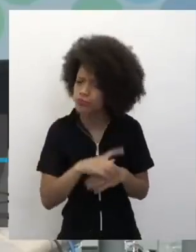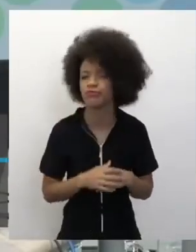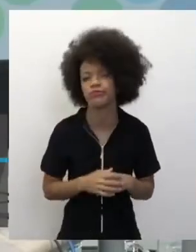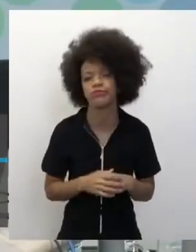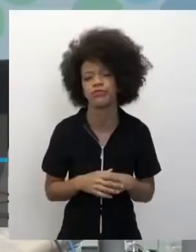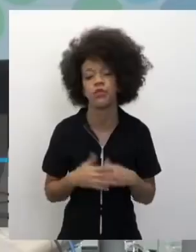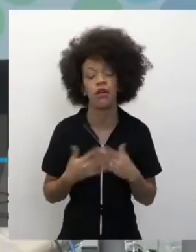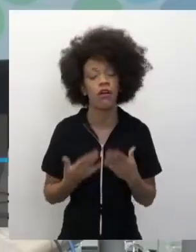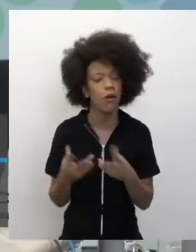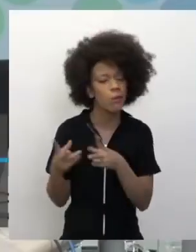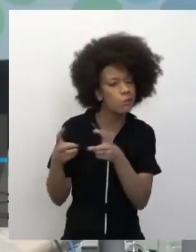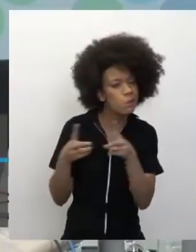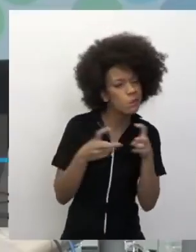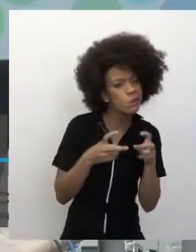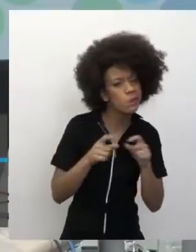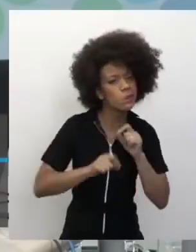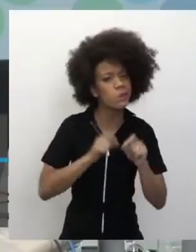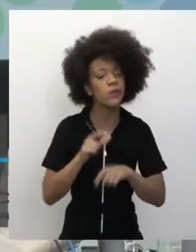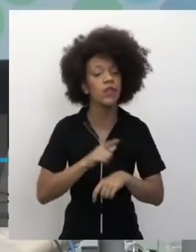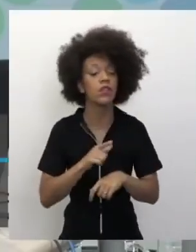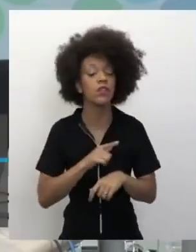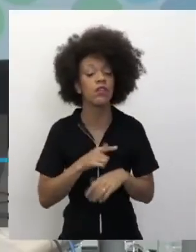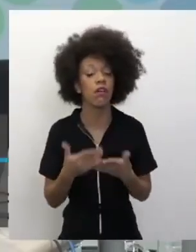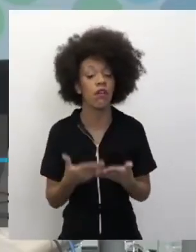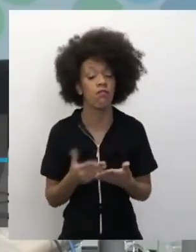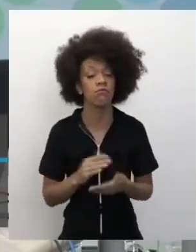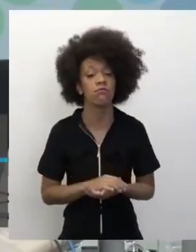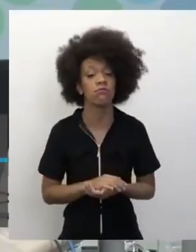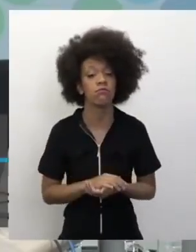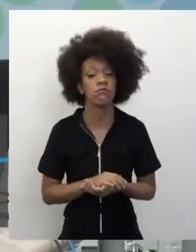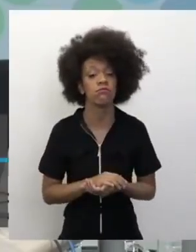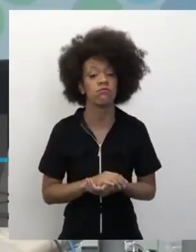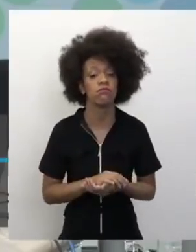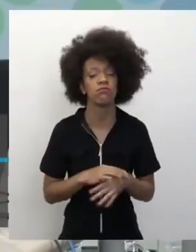a impressão que a gente tem é que está se falando de um